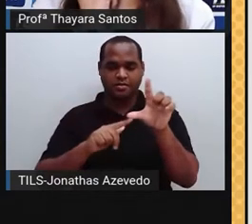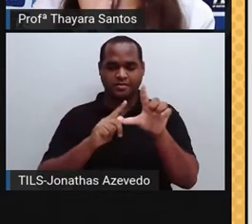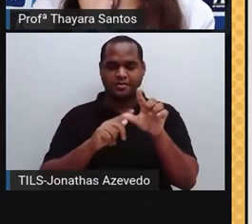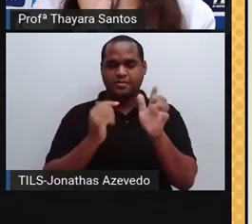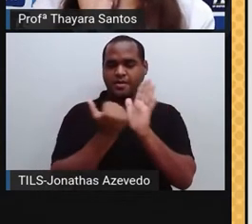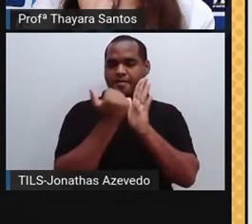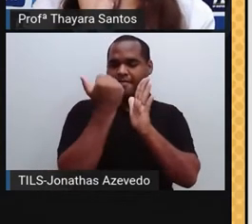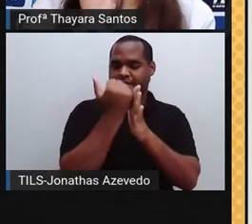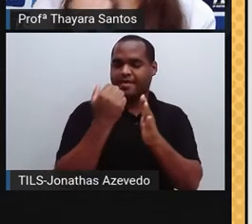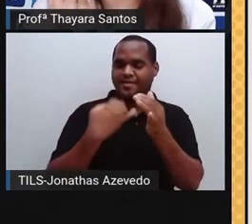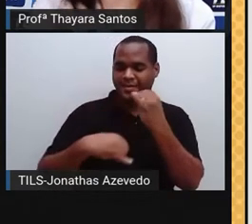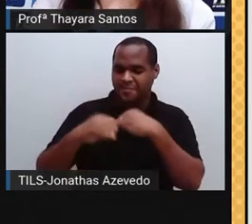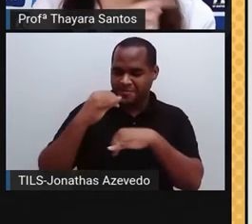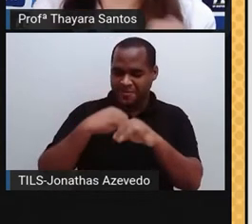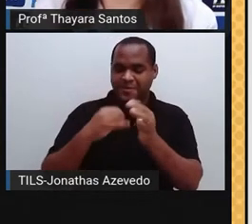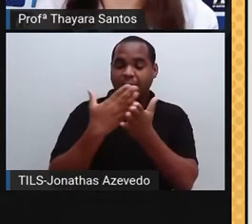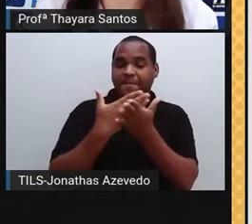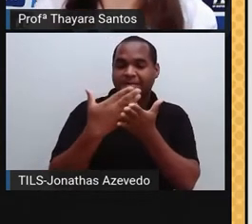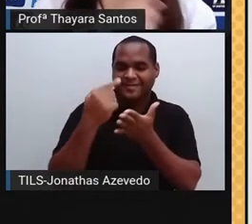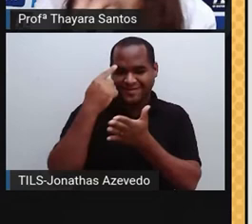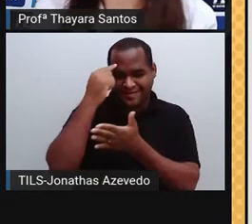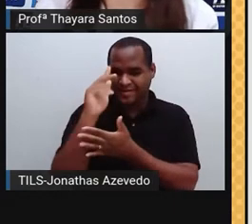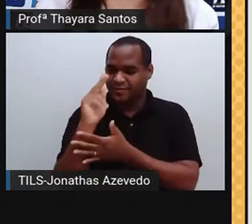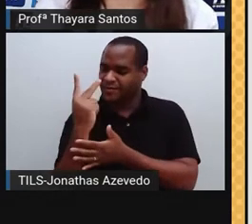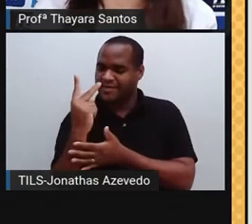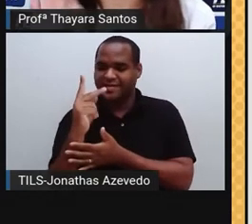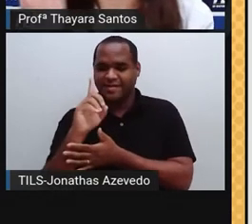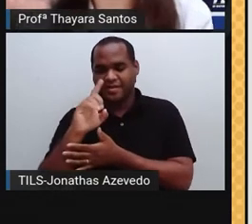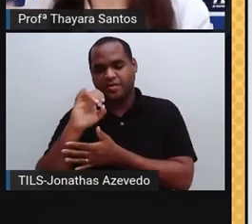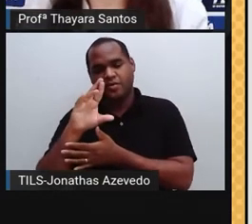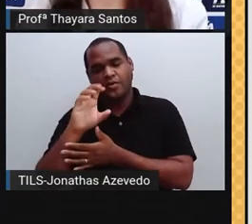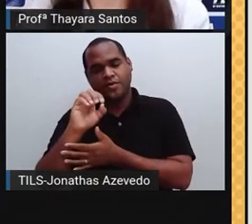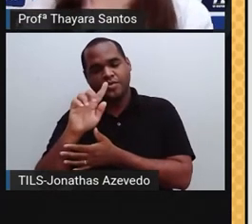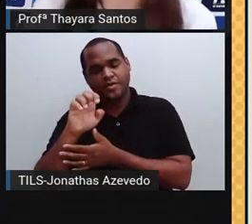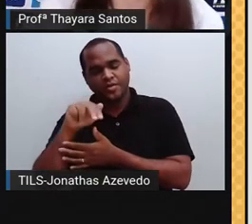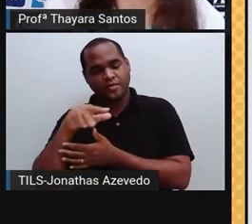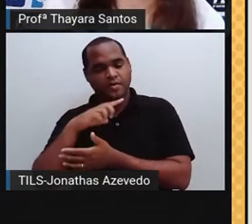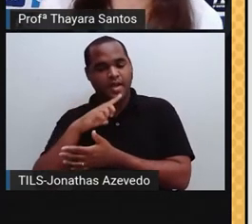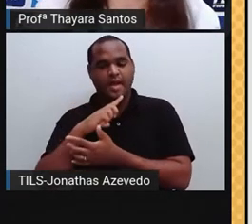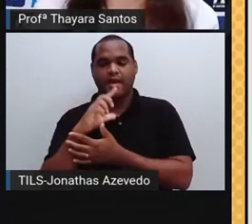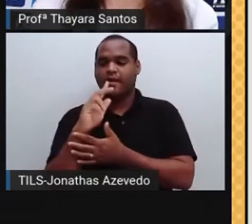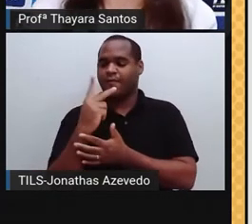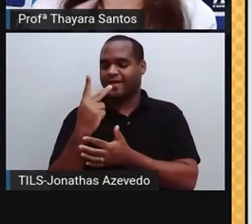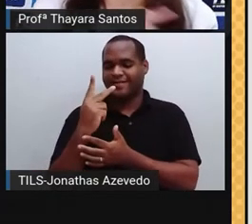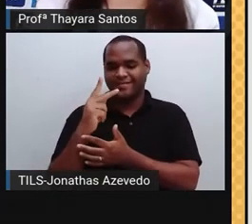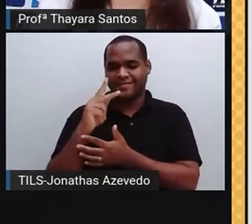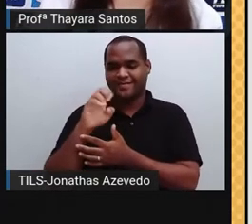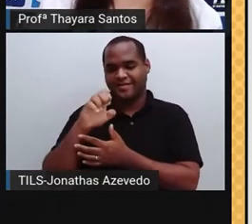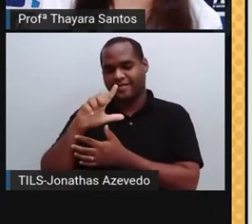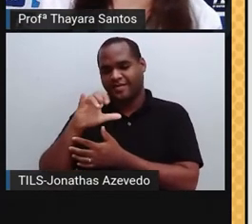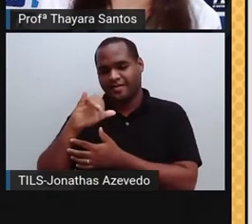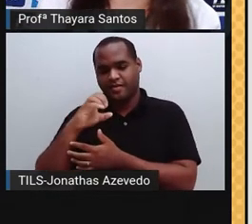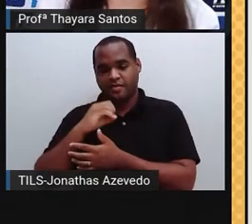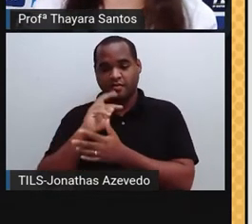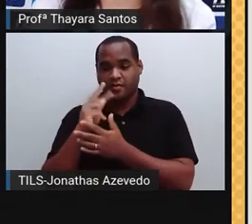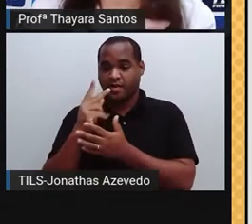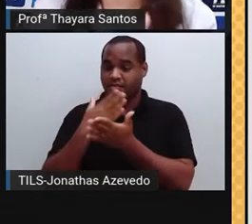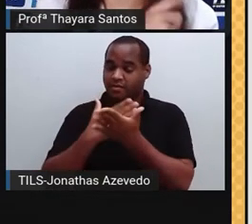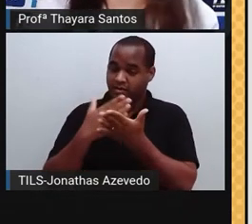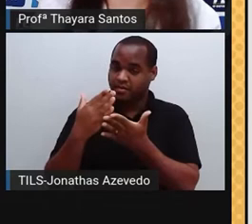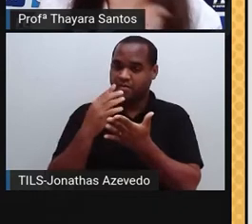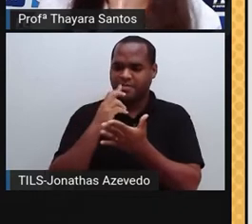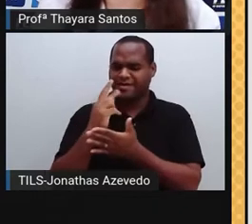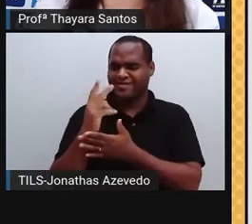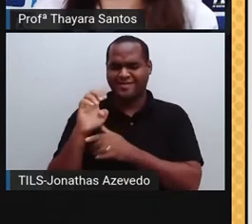que um elemento químico que começa. Por exemplo, o hidrogênio começa com H. O hélio começa com H. E por que foi o hélio que ficou com HE e